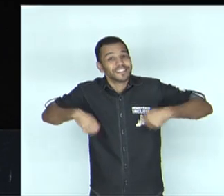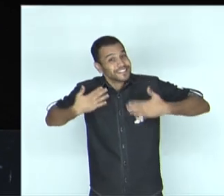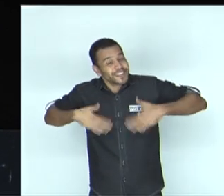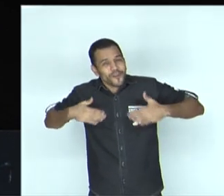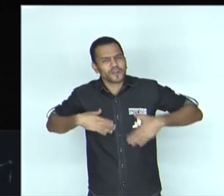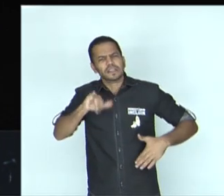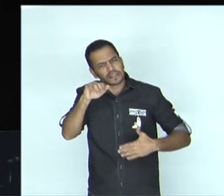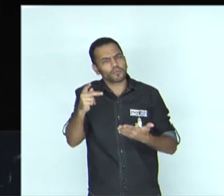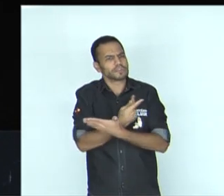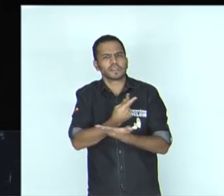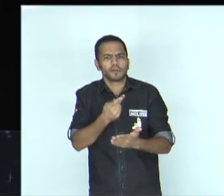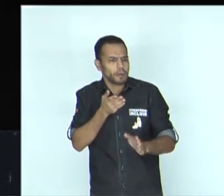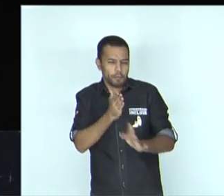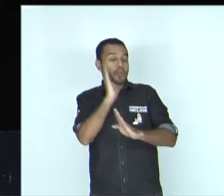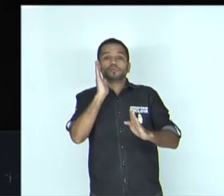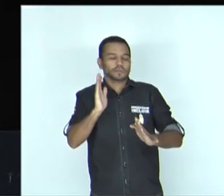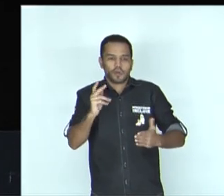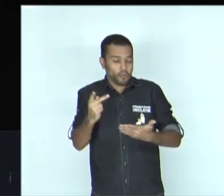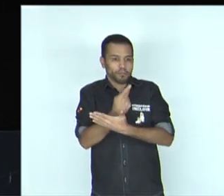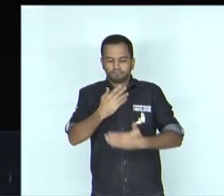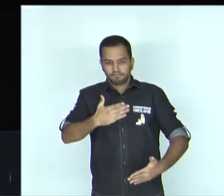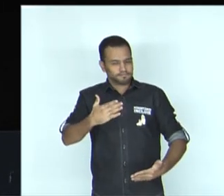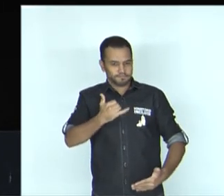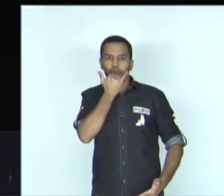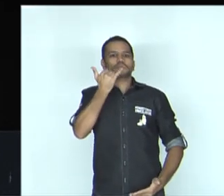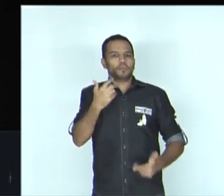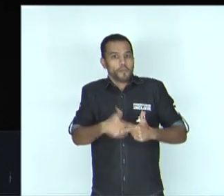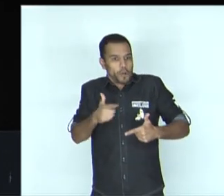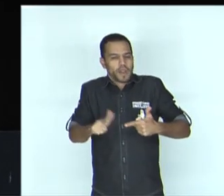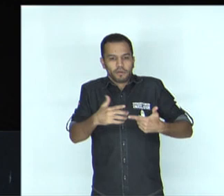dificuldade chegar, Deus vai liberar uma saída.